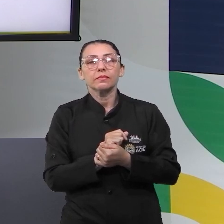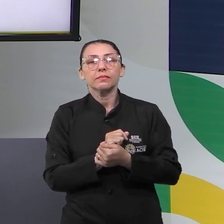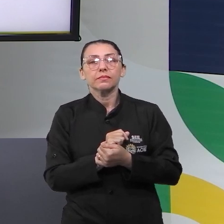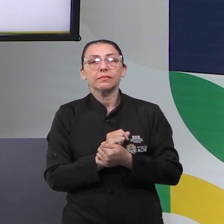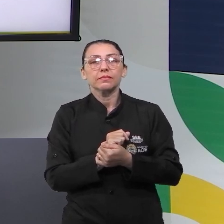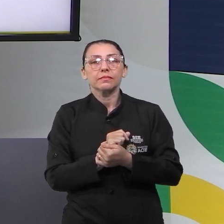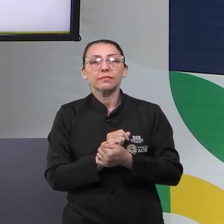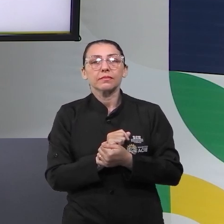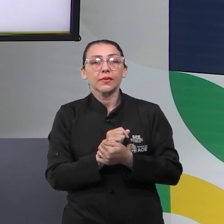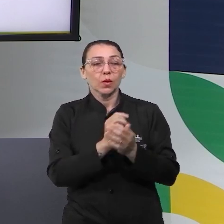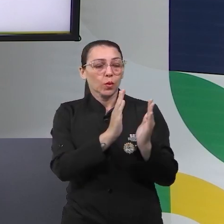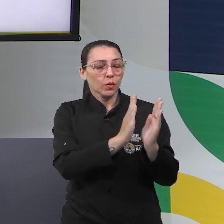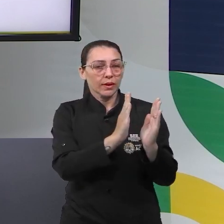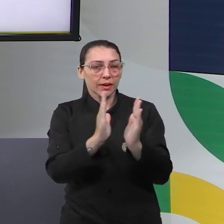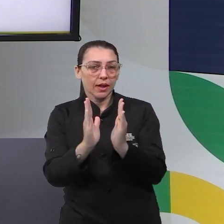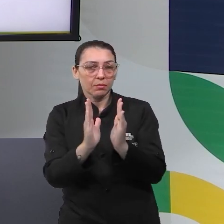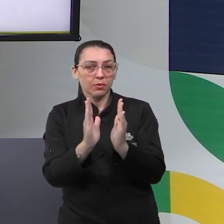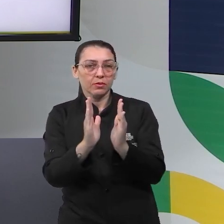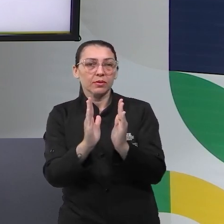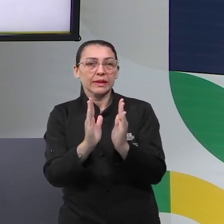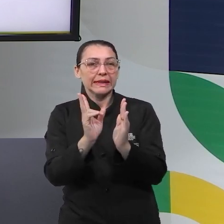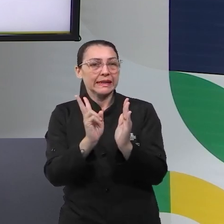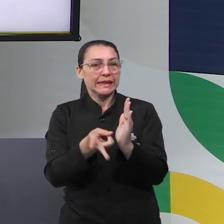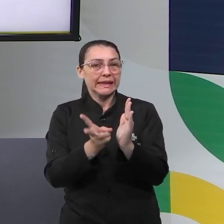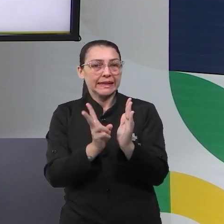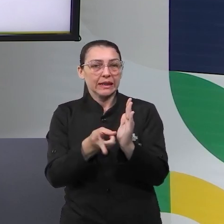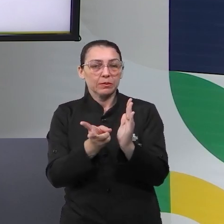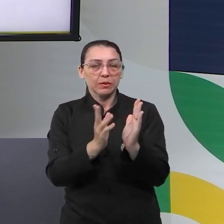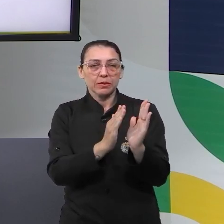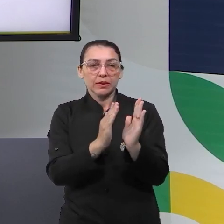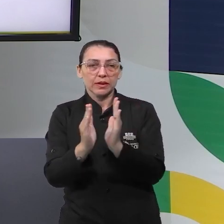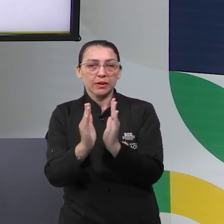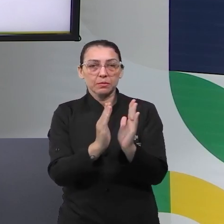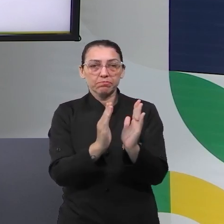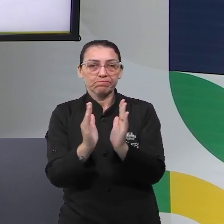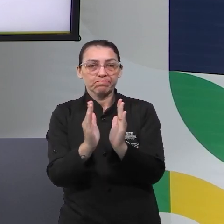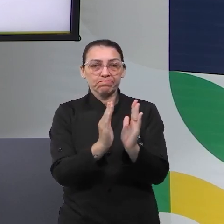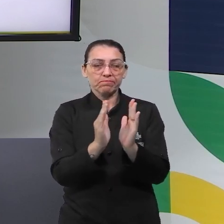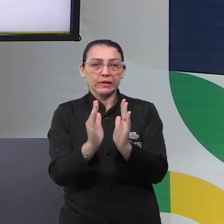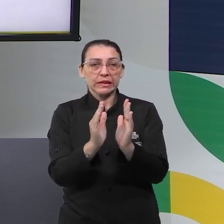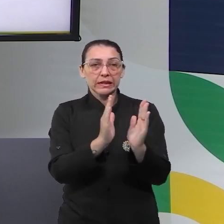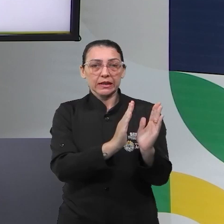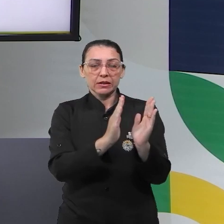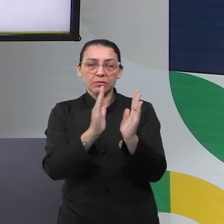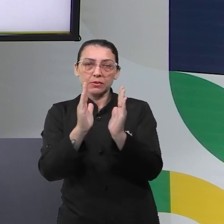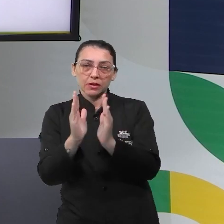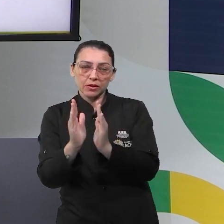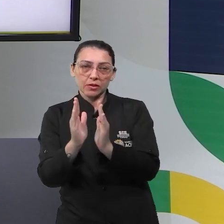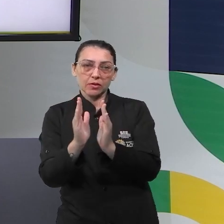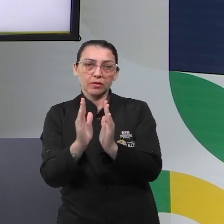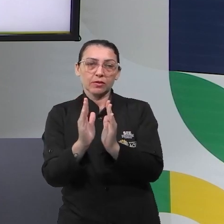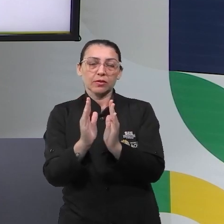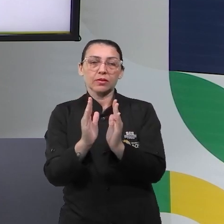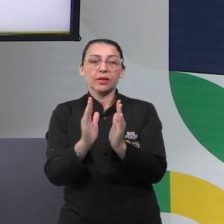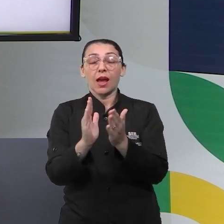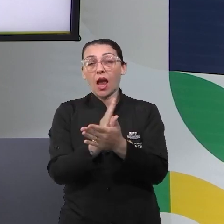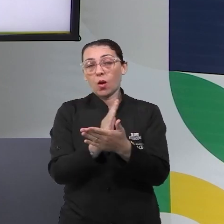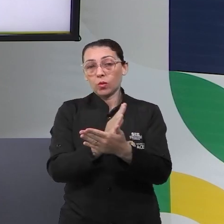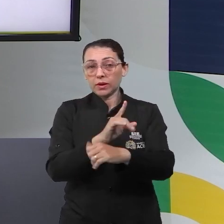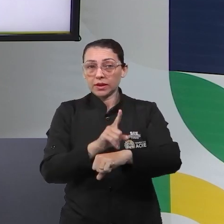em um período de tempo regular, sempre caindo em um período de tempo regular. E esse período de tempo regular, ele de certo modo